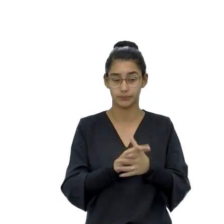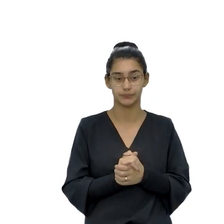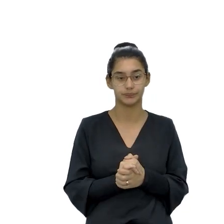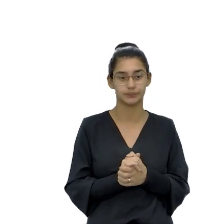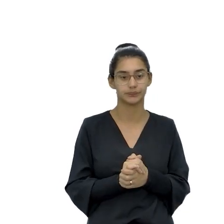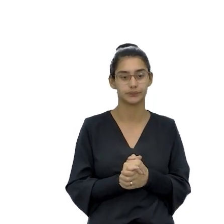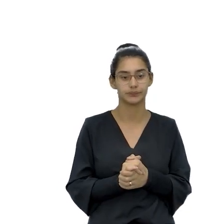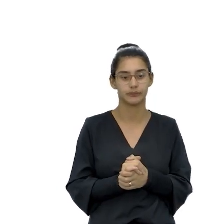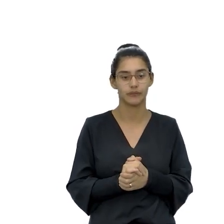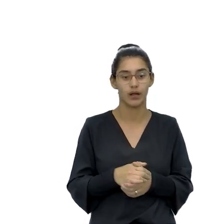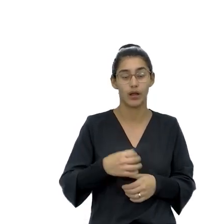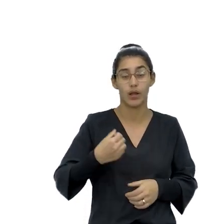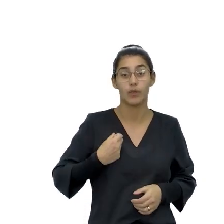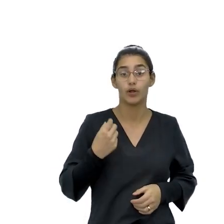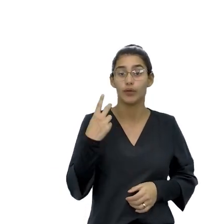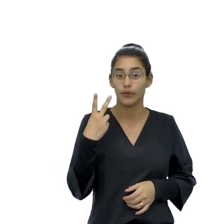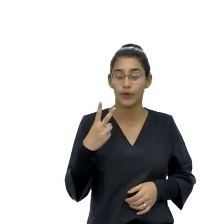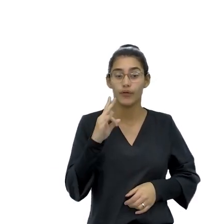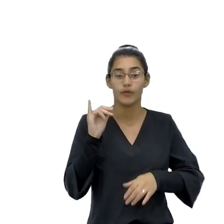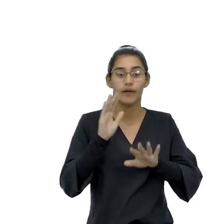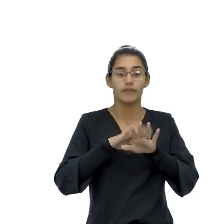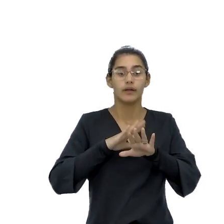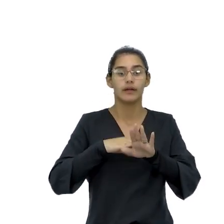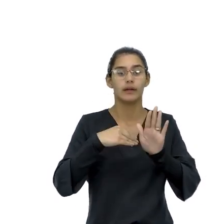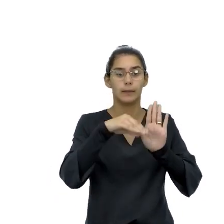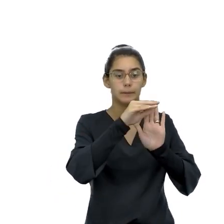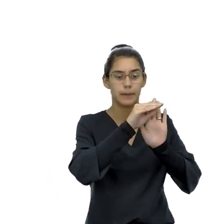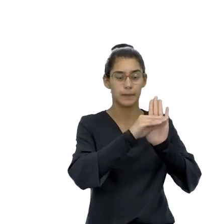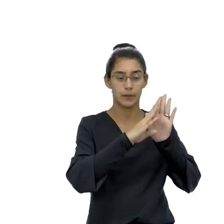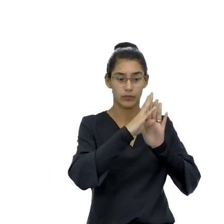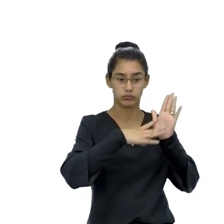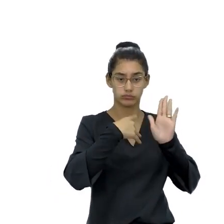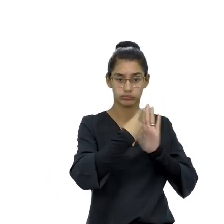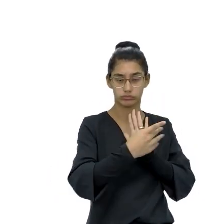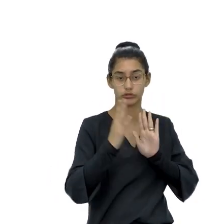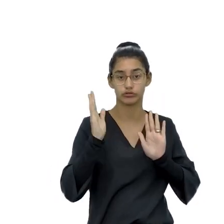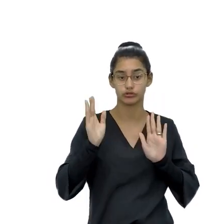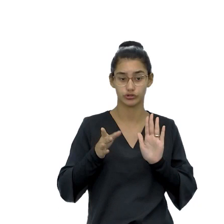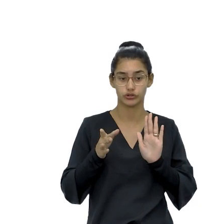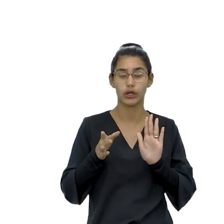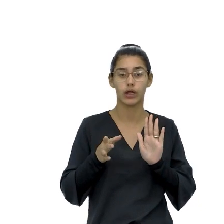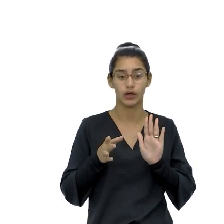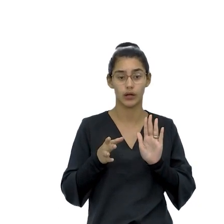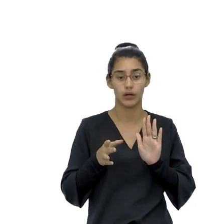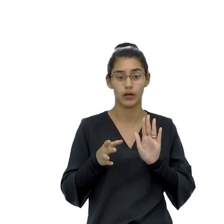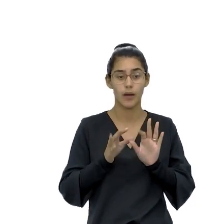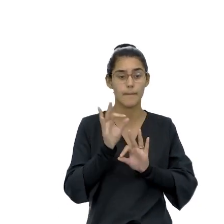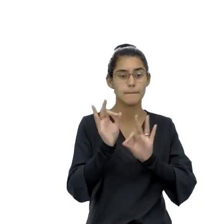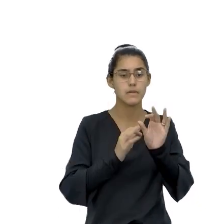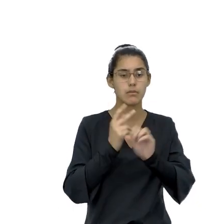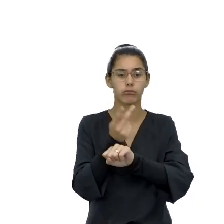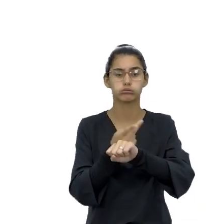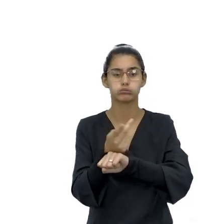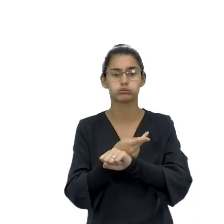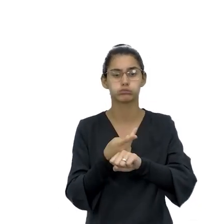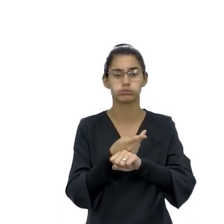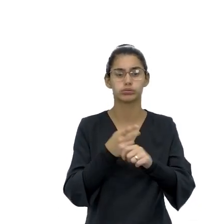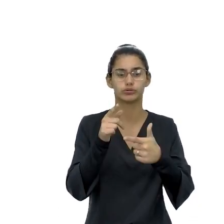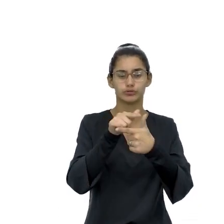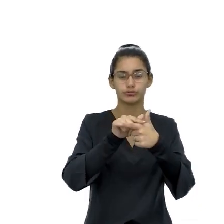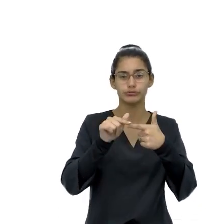Tá? Solução 2, ele vai fazendo essa construção aqui já, procurando ali